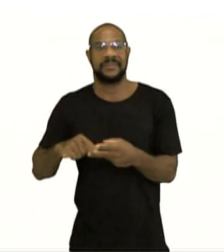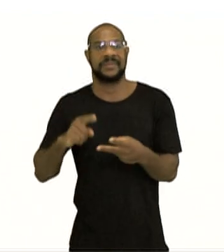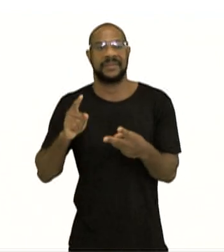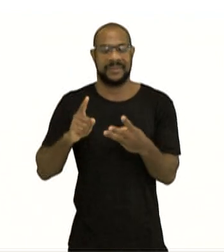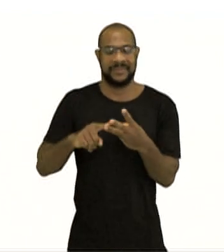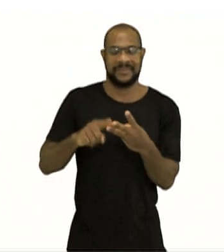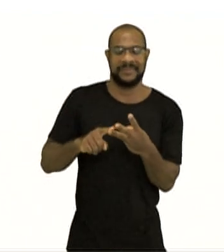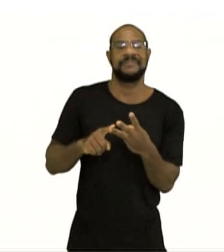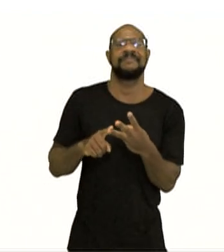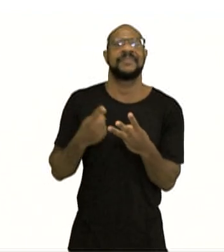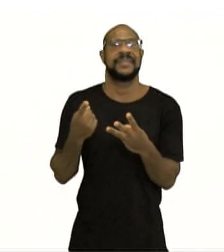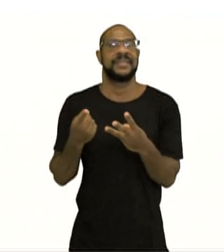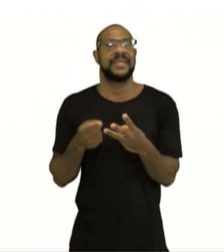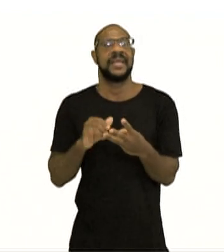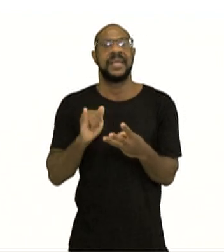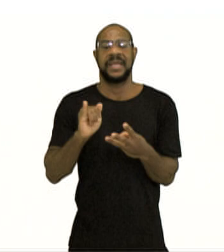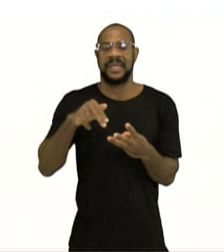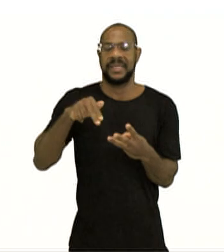oxítona, paroxítona, ó.